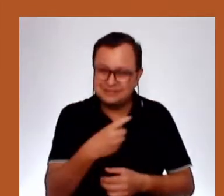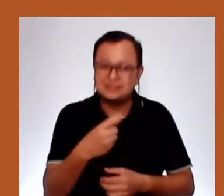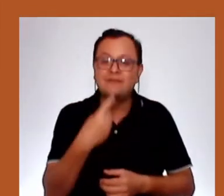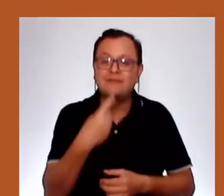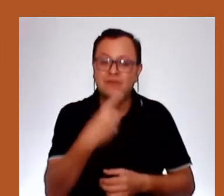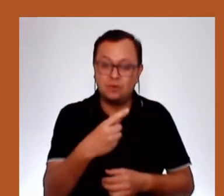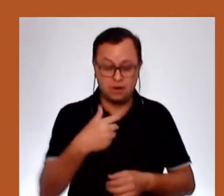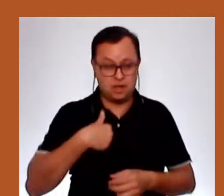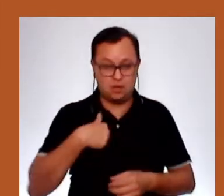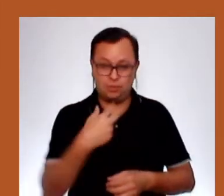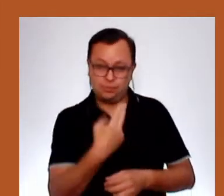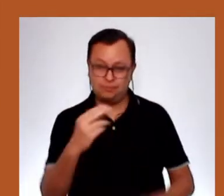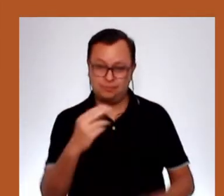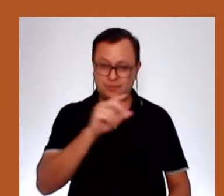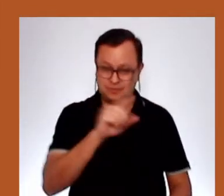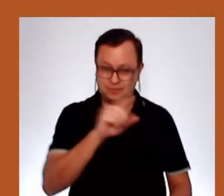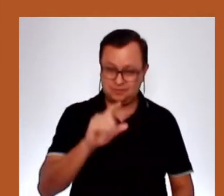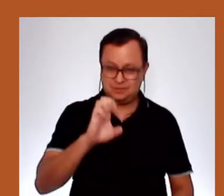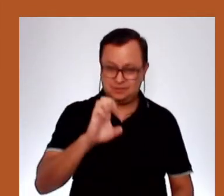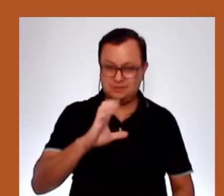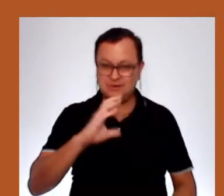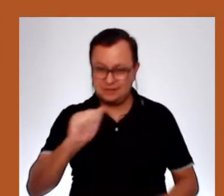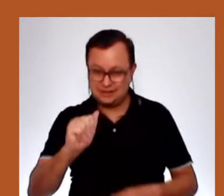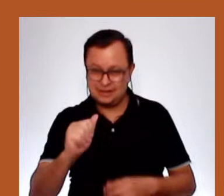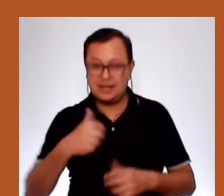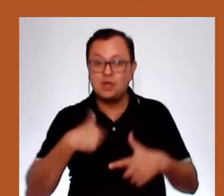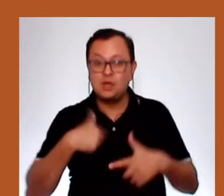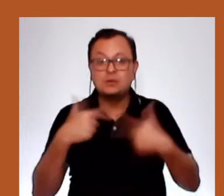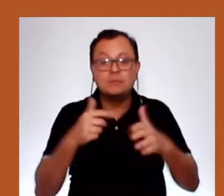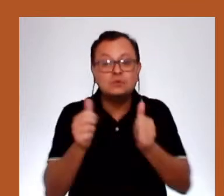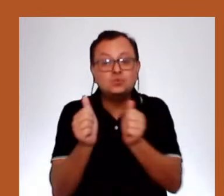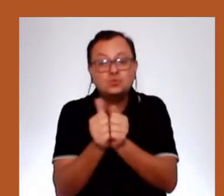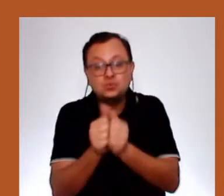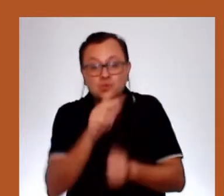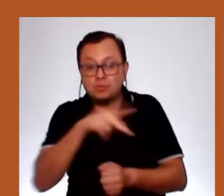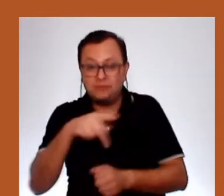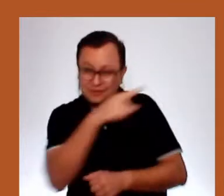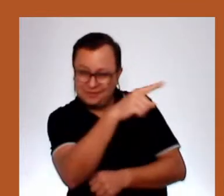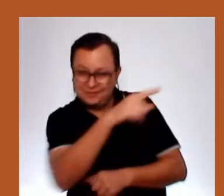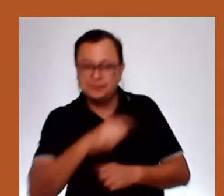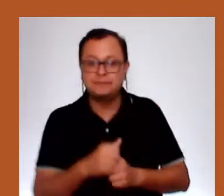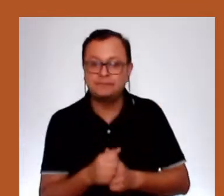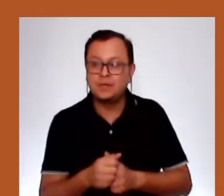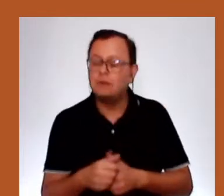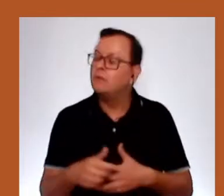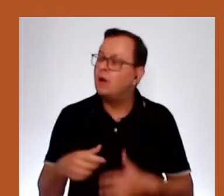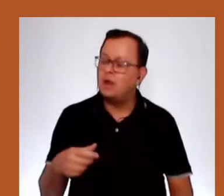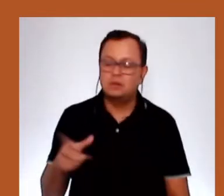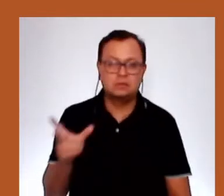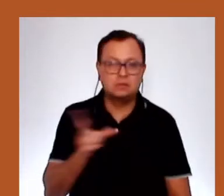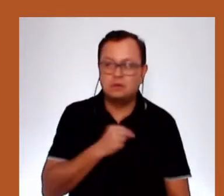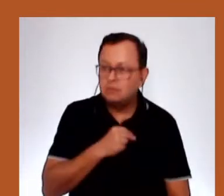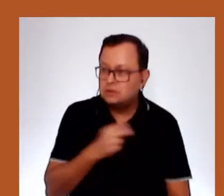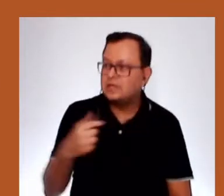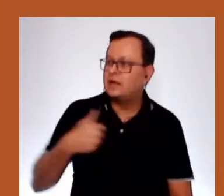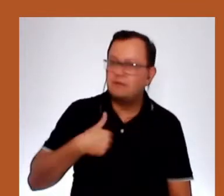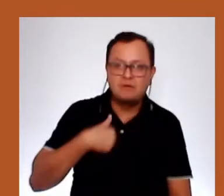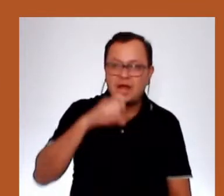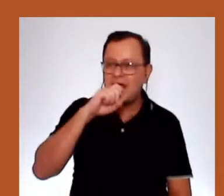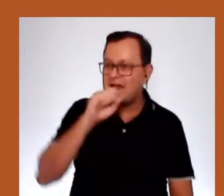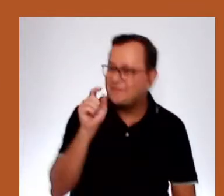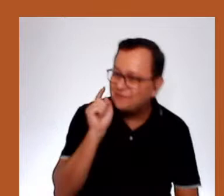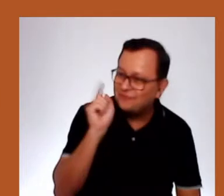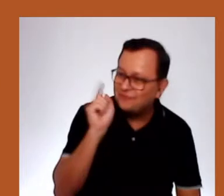eu trabalho no ambulatório de cuidados paliativos com o professor Marco Túlio. Eu falei assim, nossa, eu tinha uma inveja tão grande de